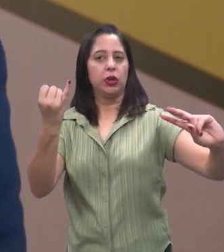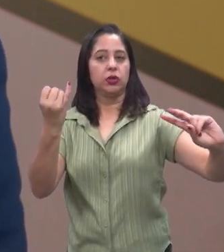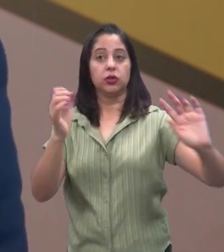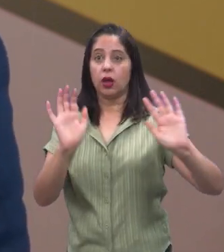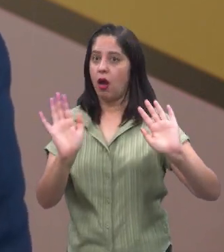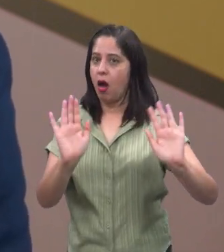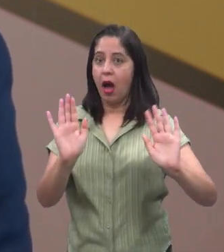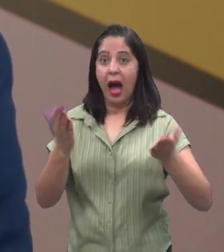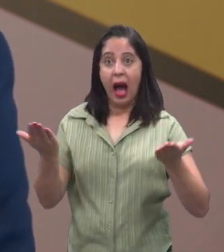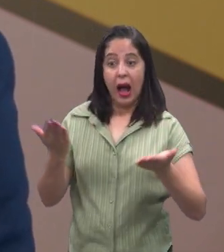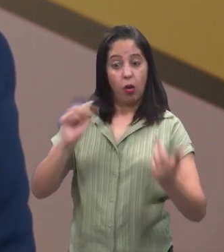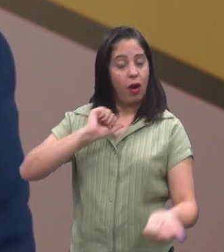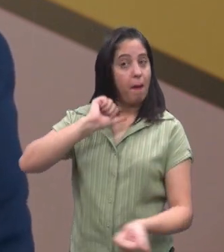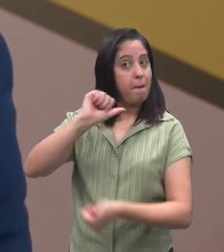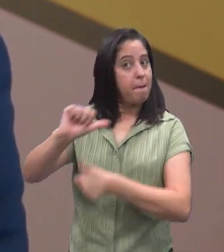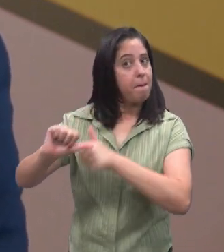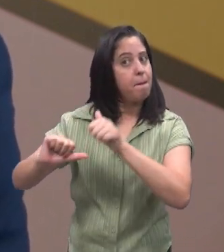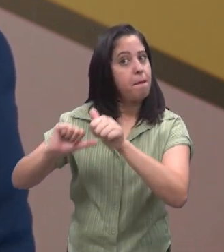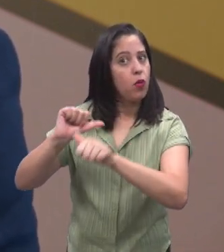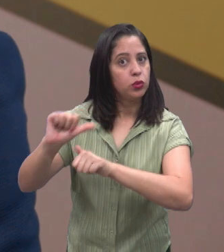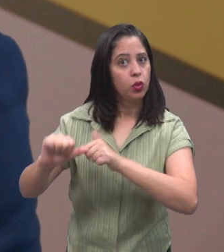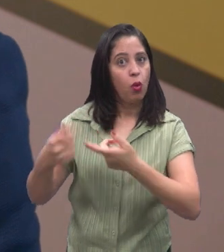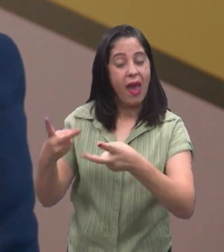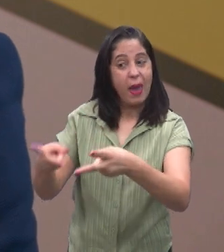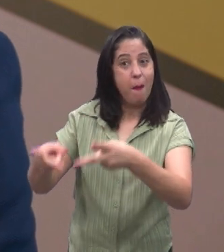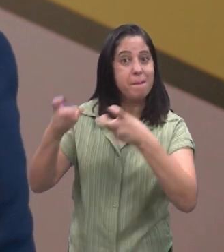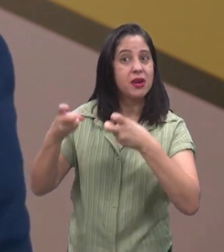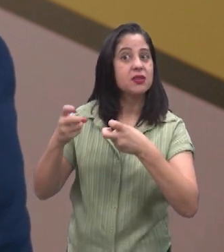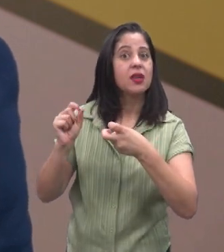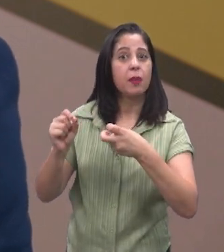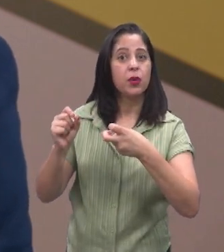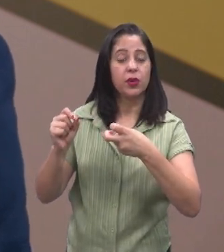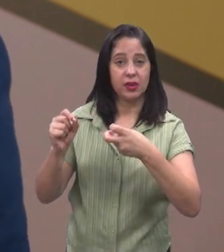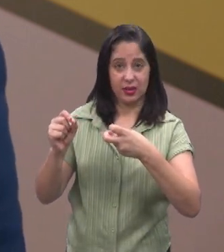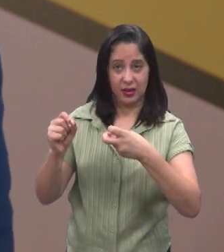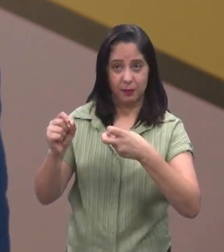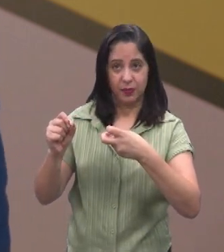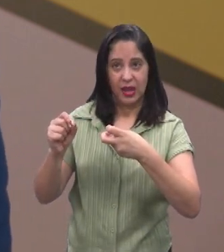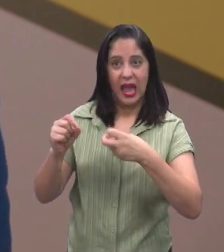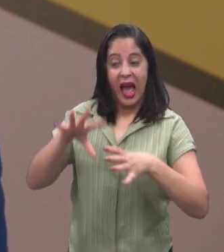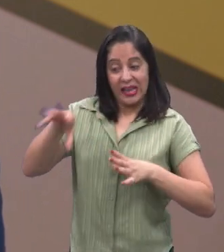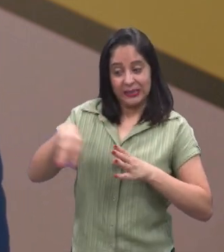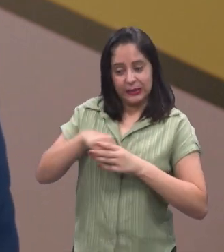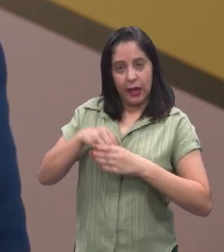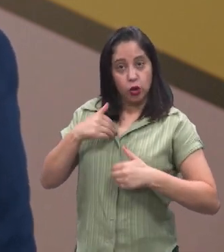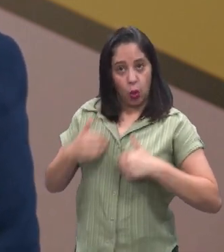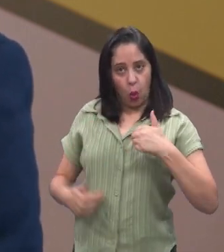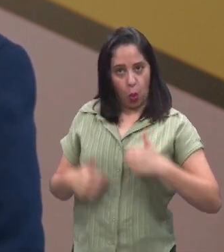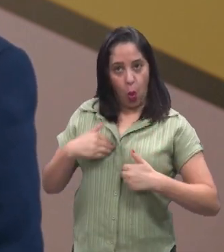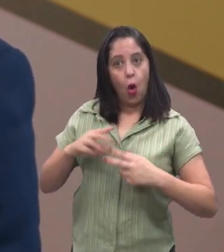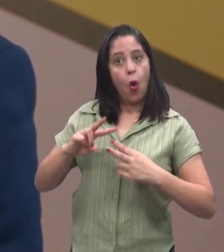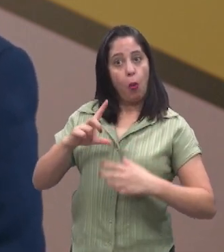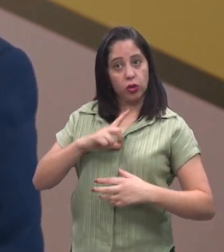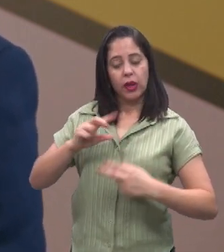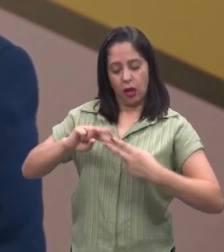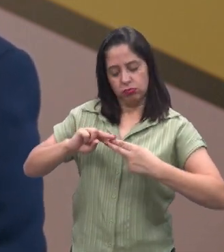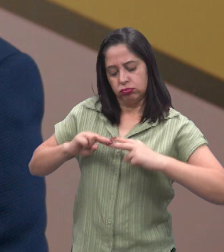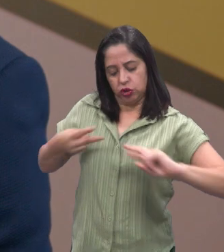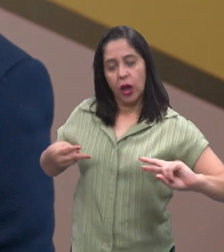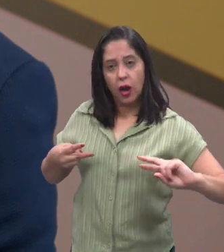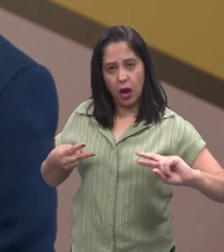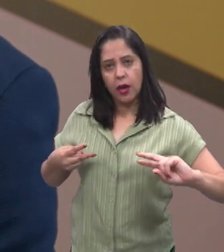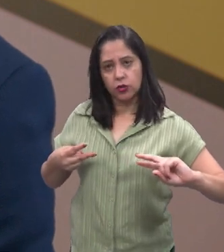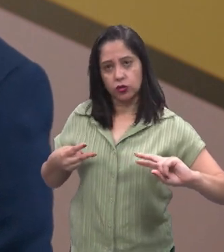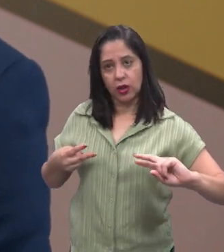para cá, a gente vem observando que, na verdade, a genética é um potencial que nós trazemos conosco. Porém, a epigenética, que